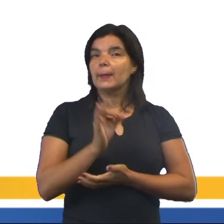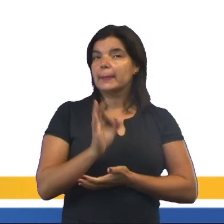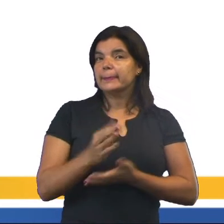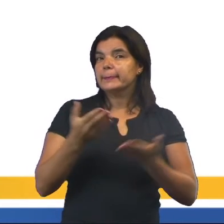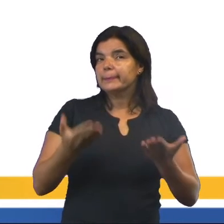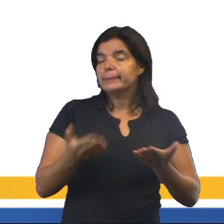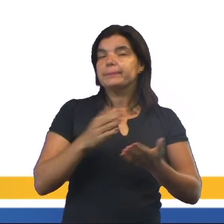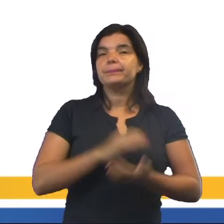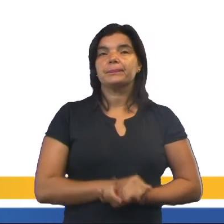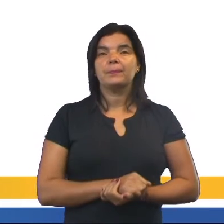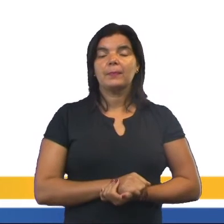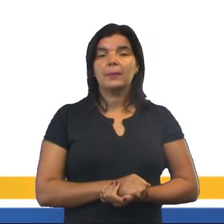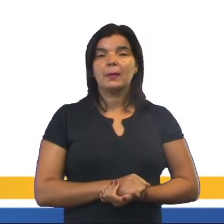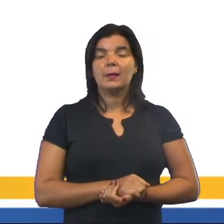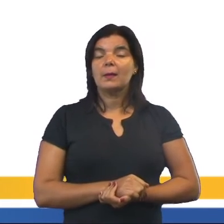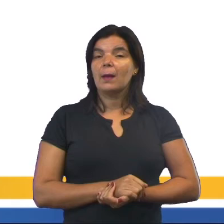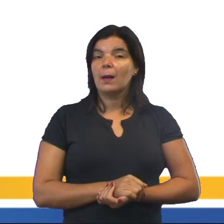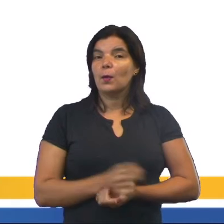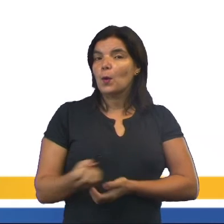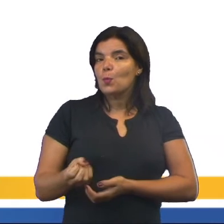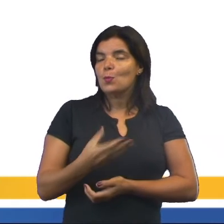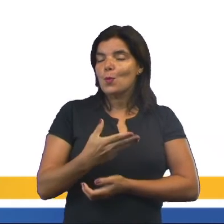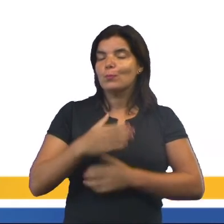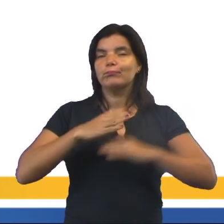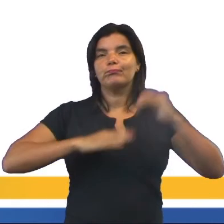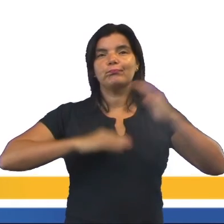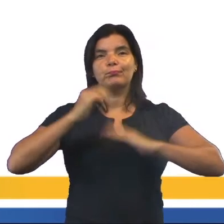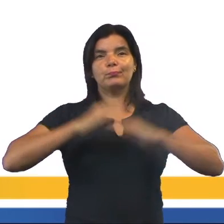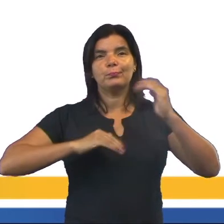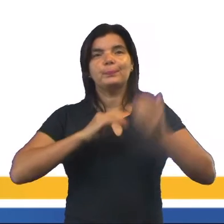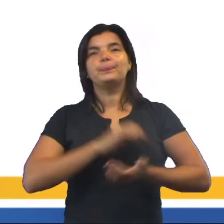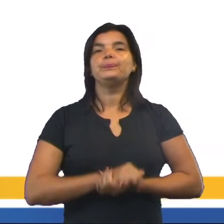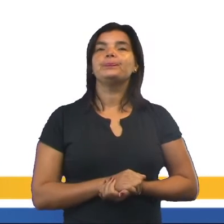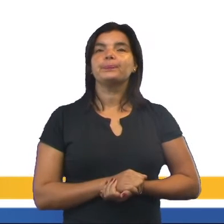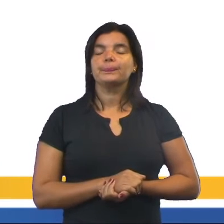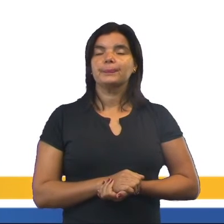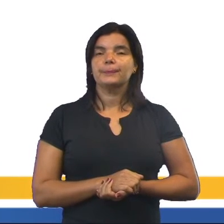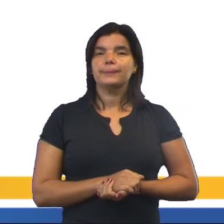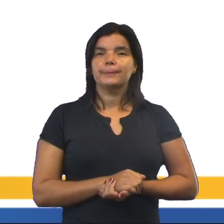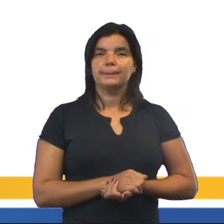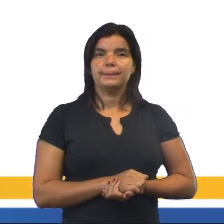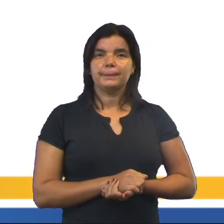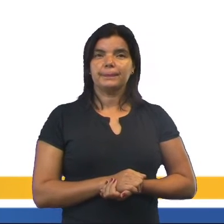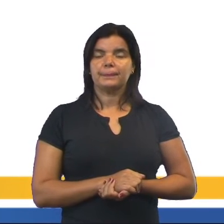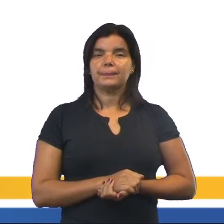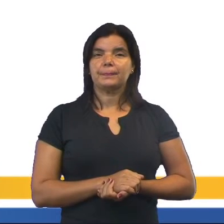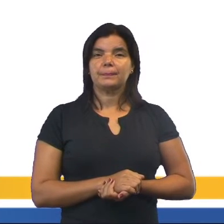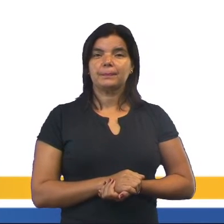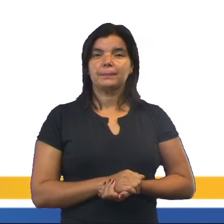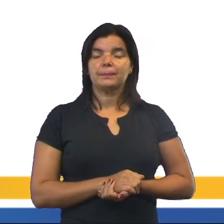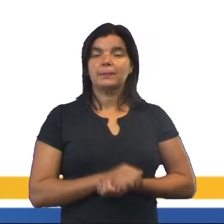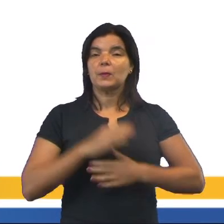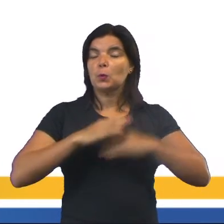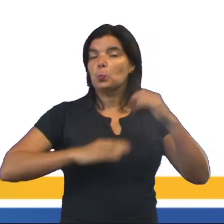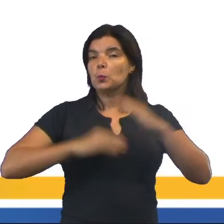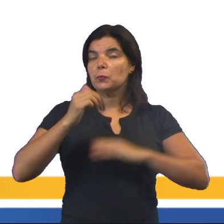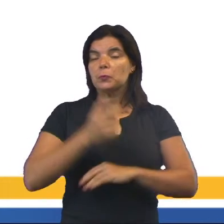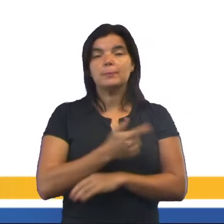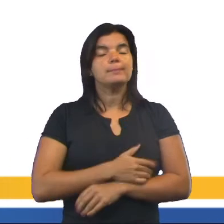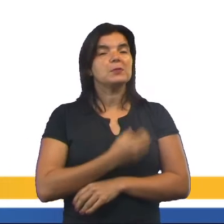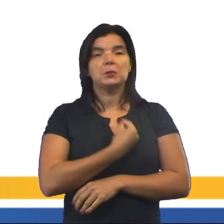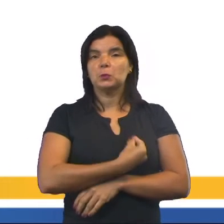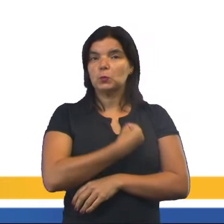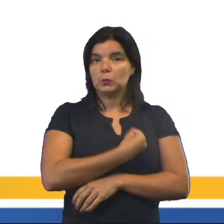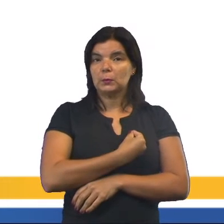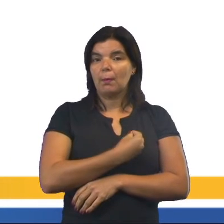Certo? E aí entramos agora nas profissões modernas. Jobs that didn't exist 10 years ago. Profissões que não